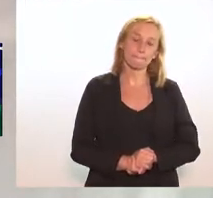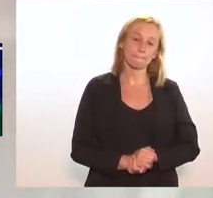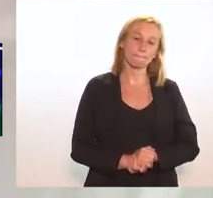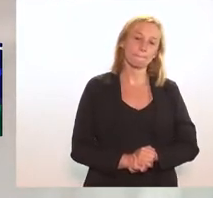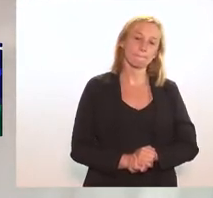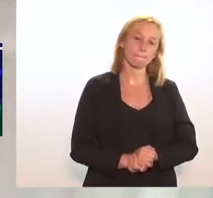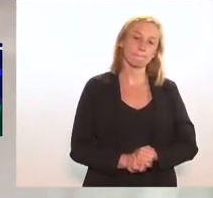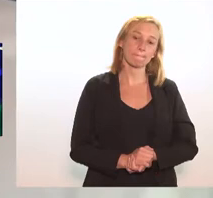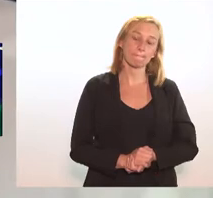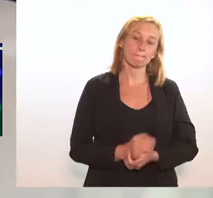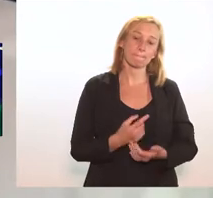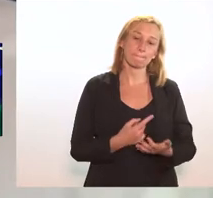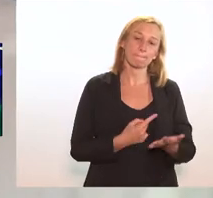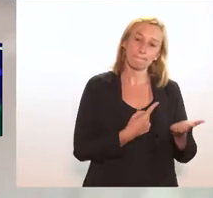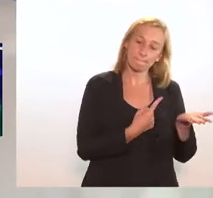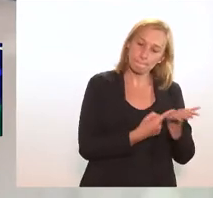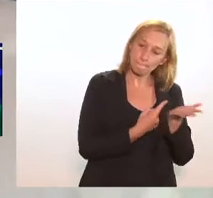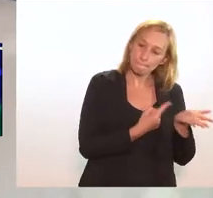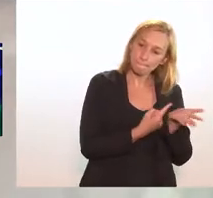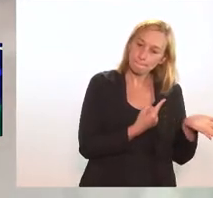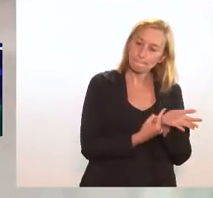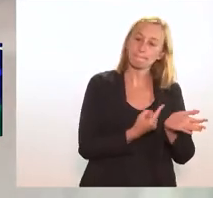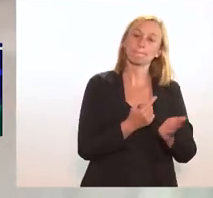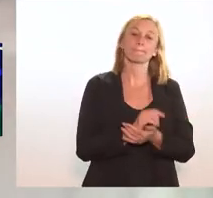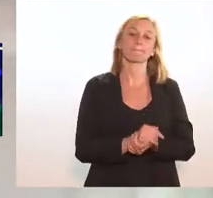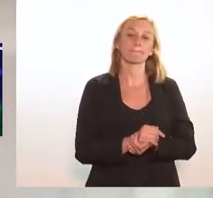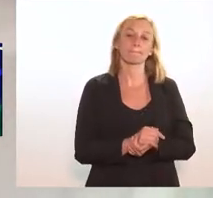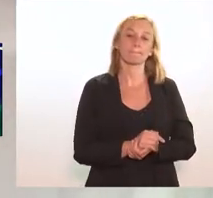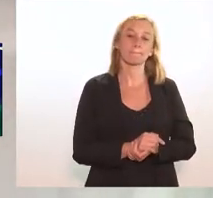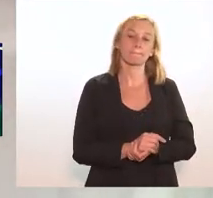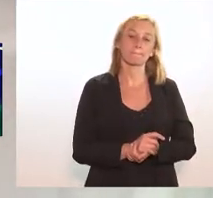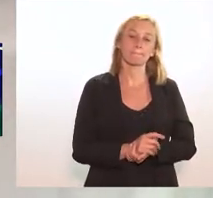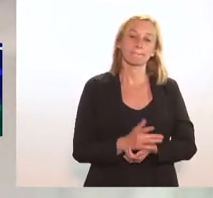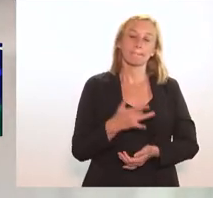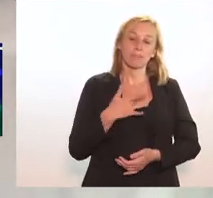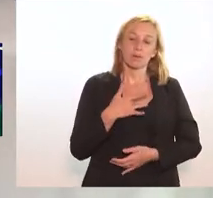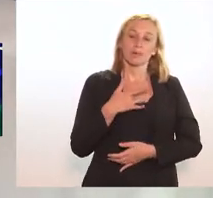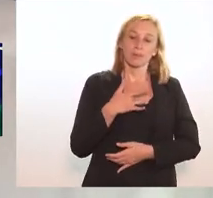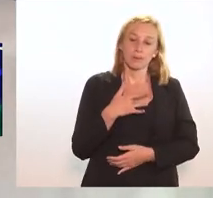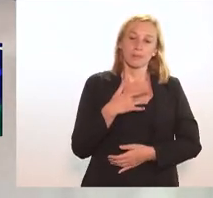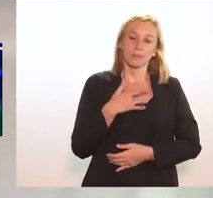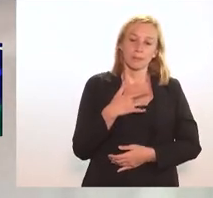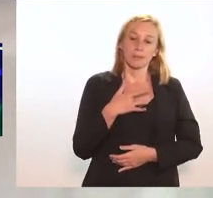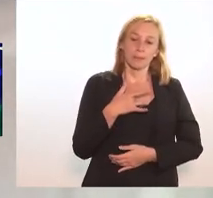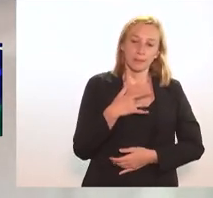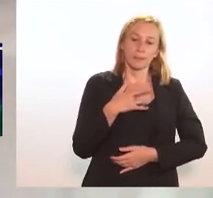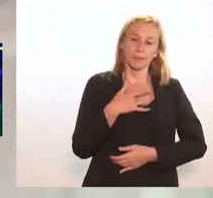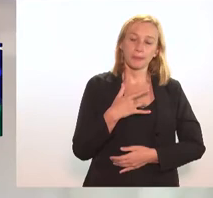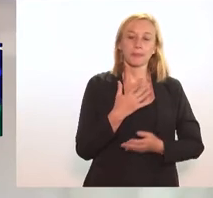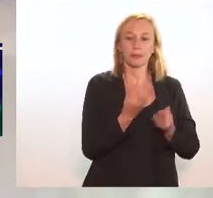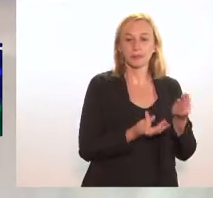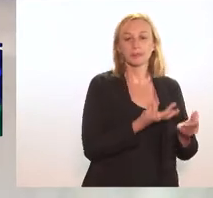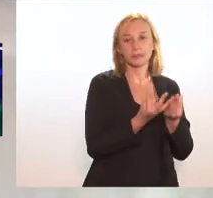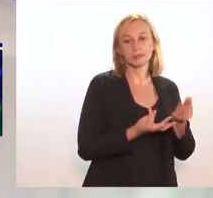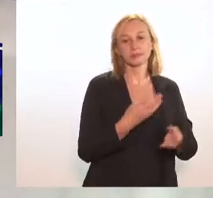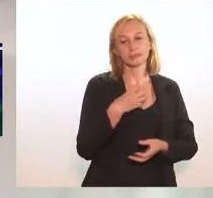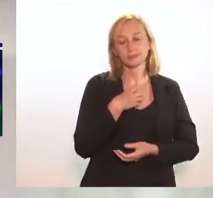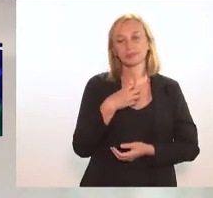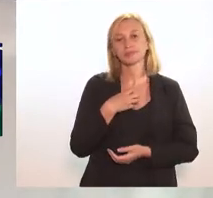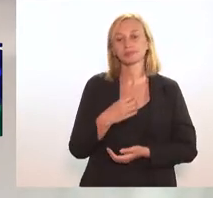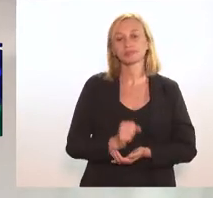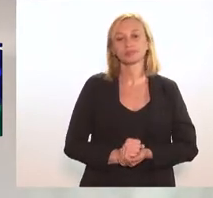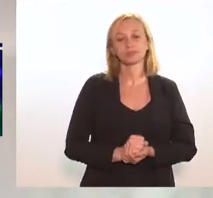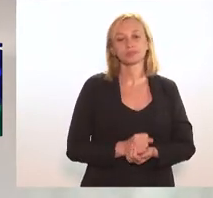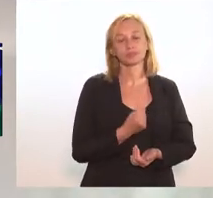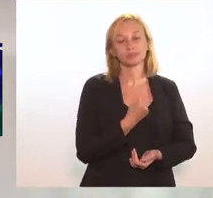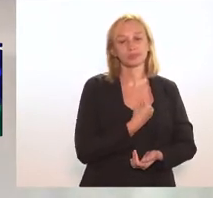estar dando cobertura aos portadores de tuberculose pulmonar que estão em vigência de tratamento, no sentido de tentar